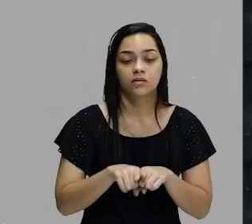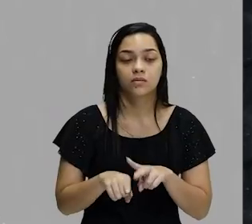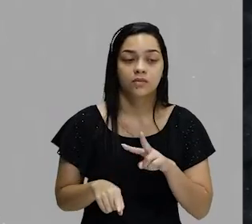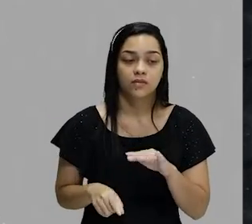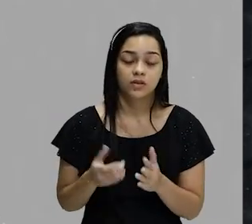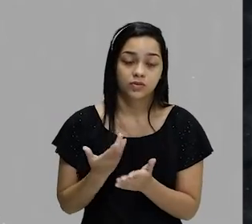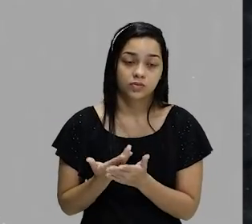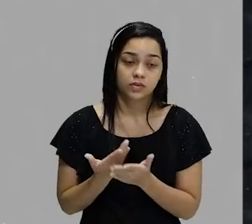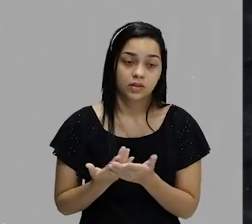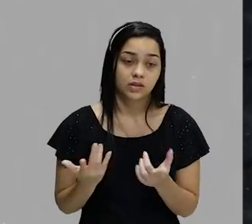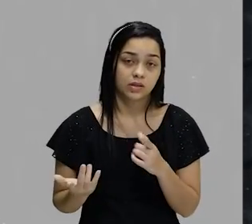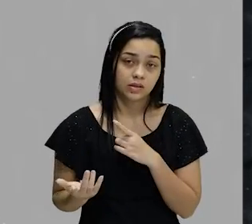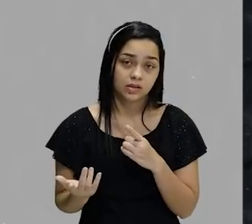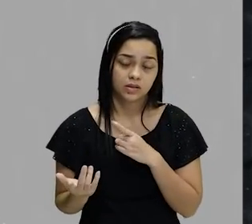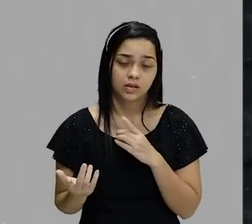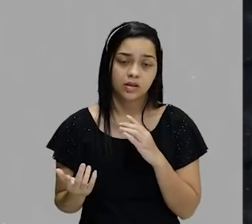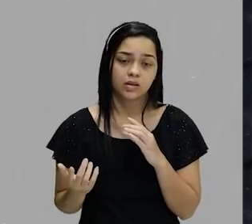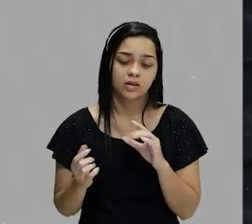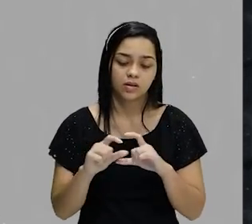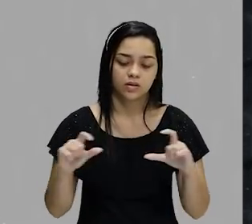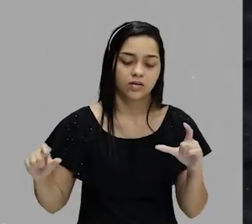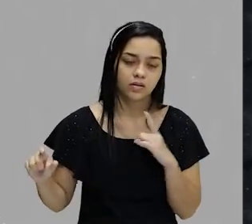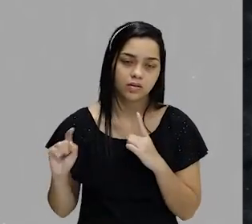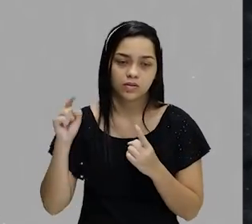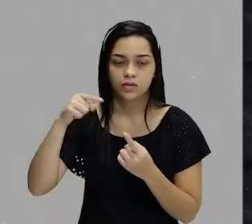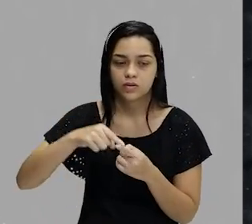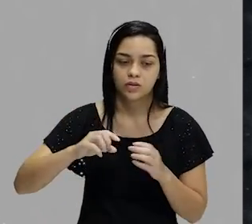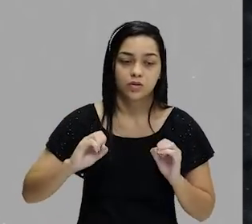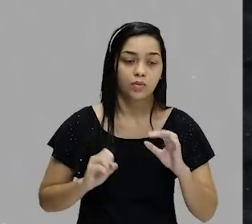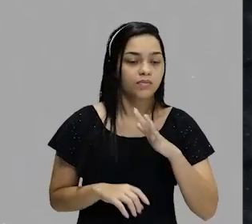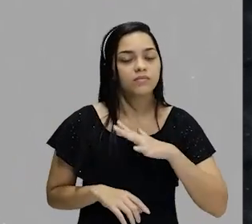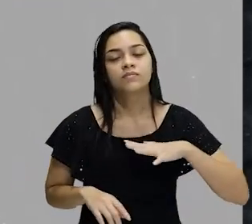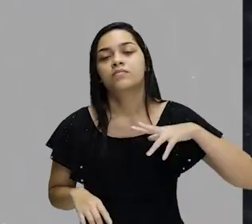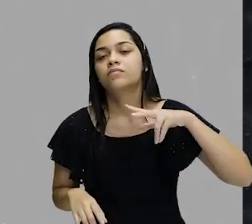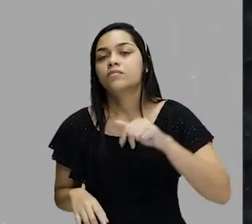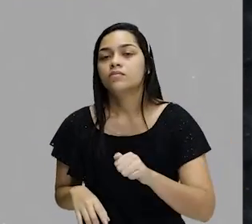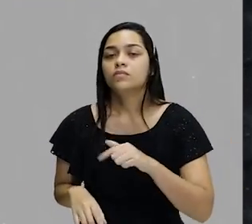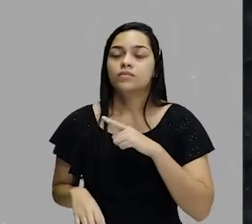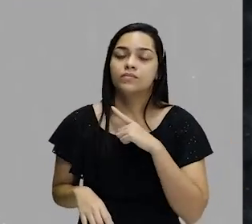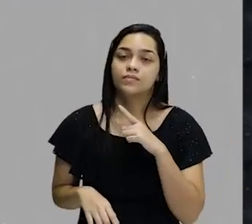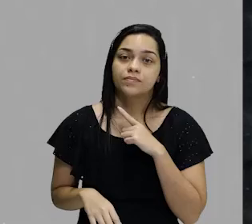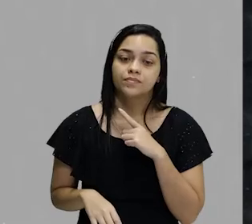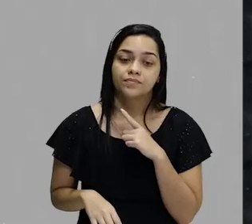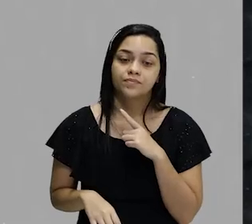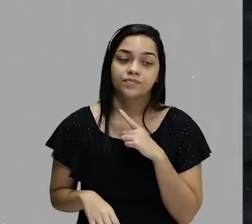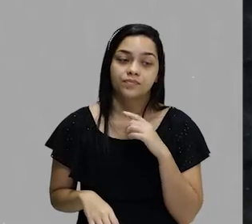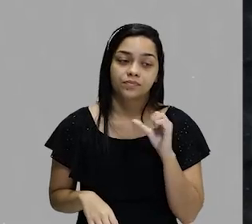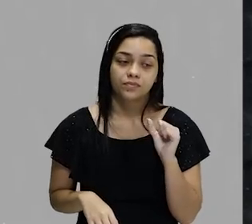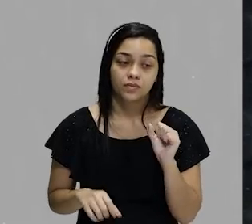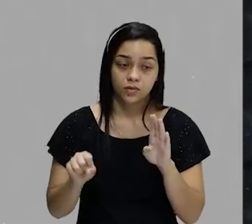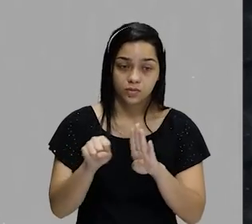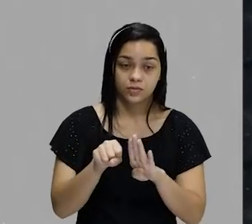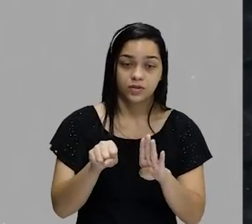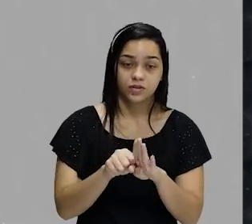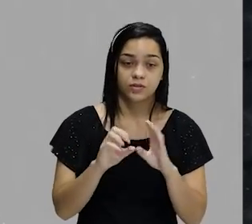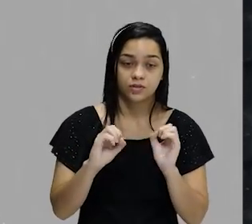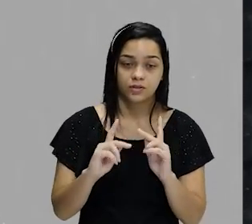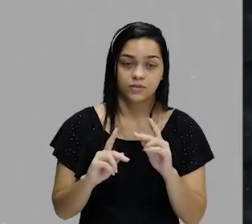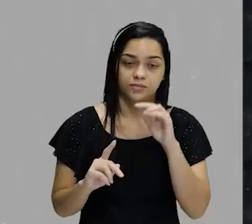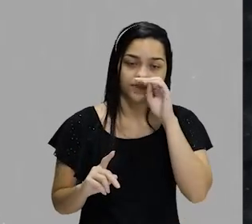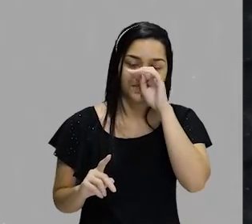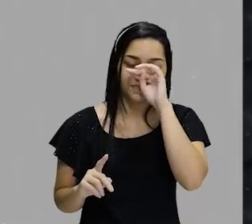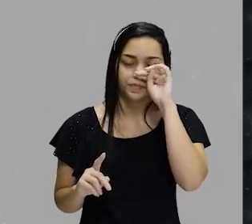ver orações com essa função. Todas são substantivas.